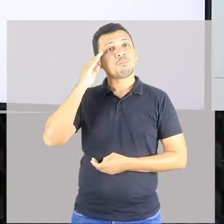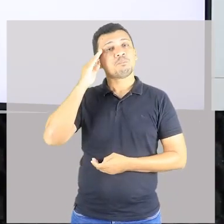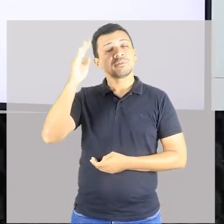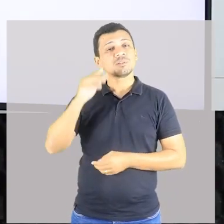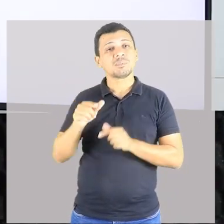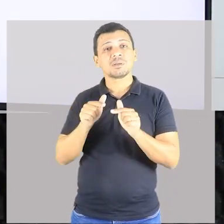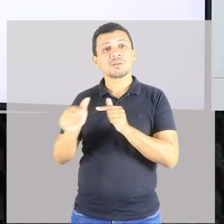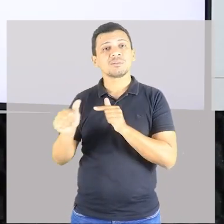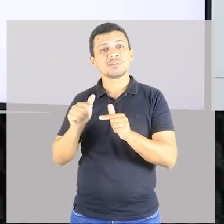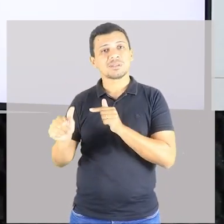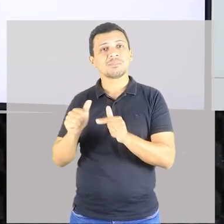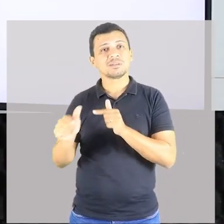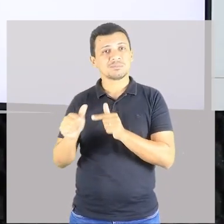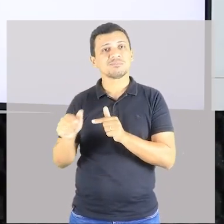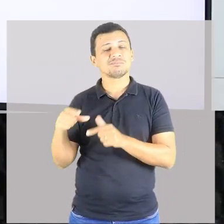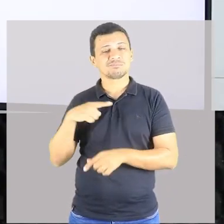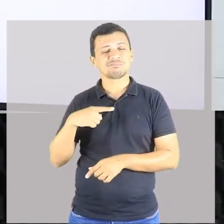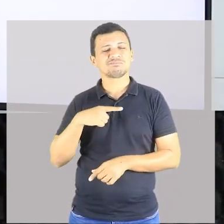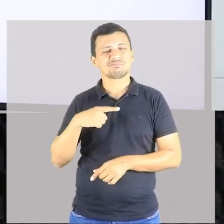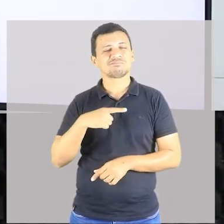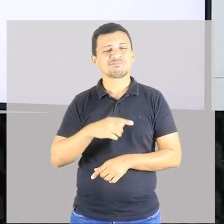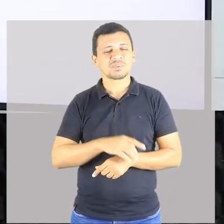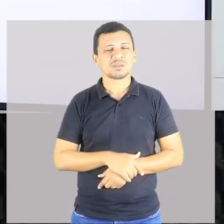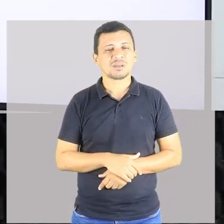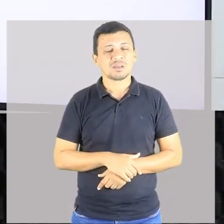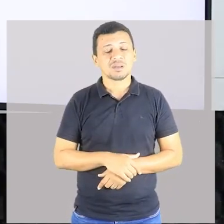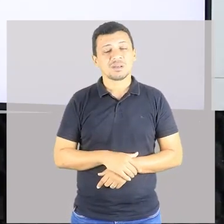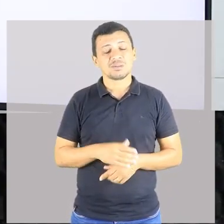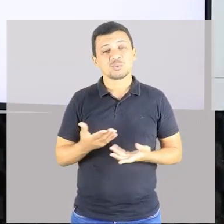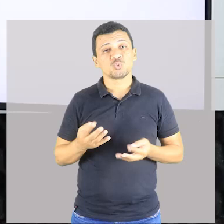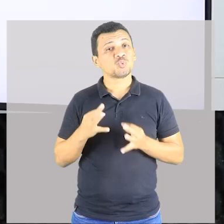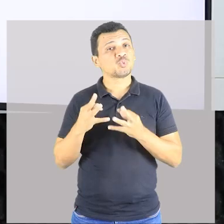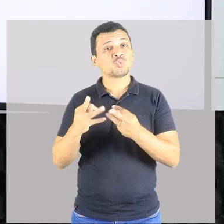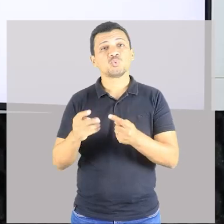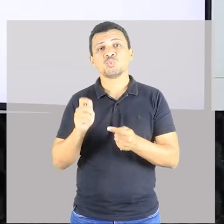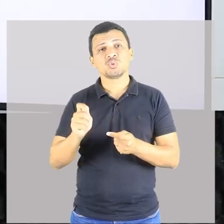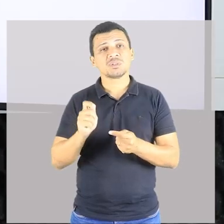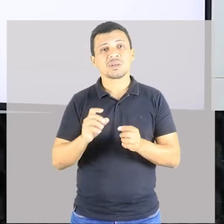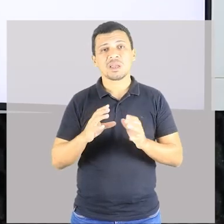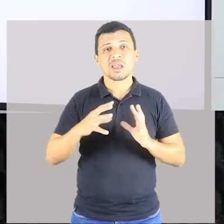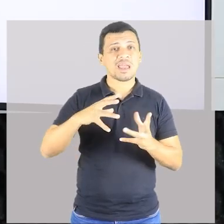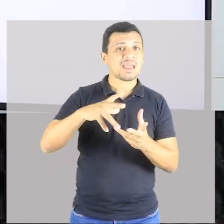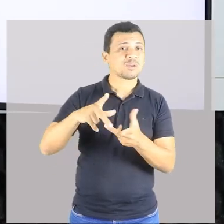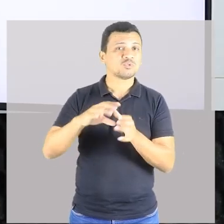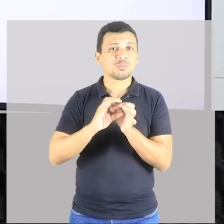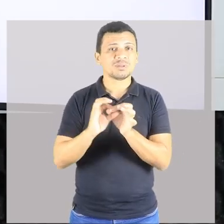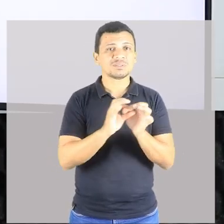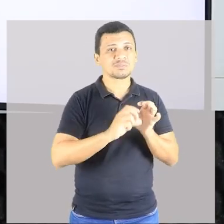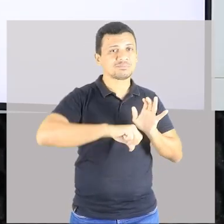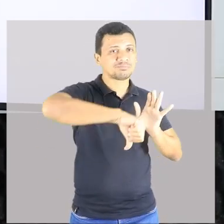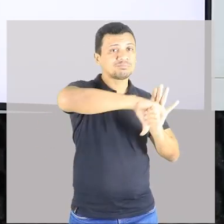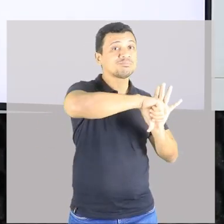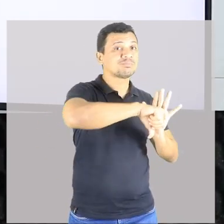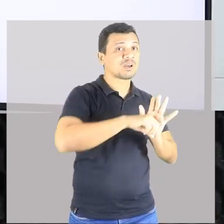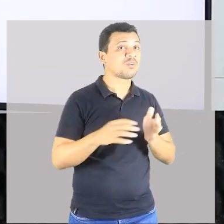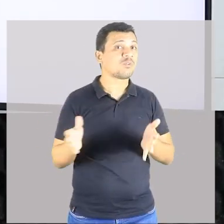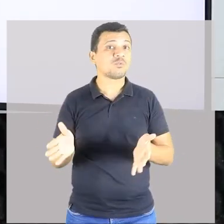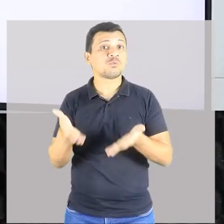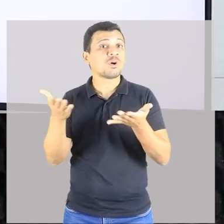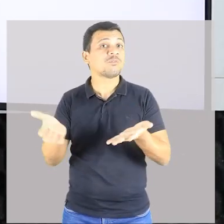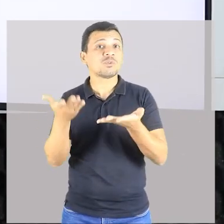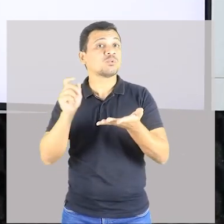humildes, que são enganados, tá certo? Então tudo isso é globalização da ilegalidade. Fator propulsor,